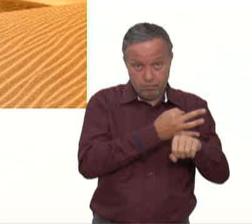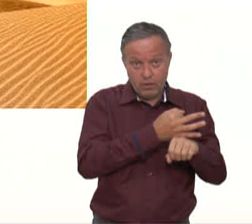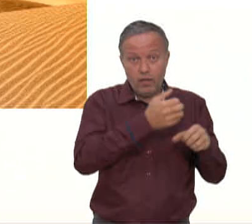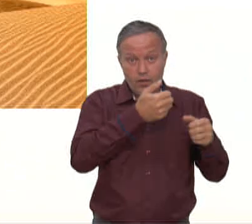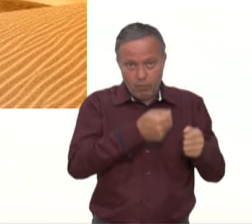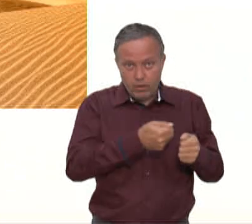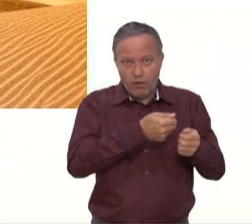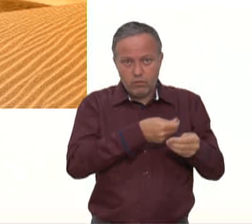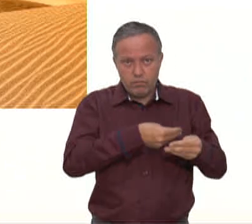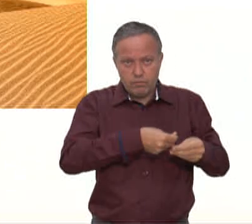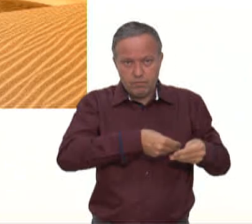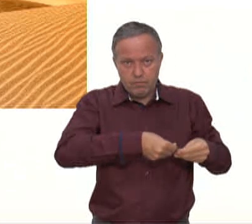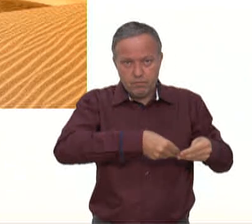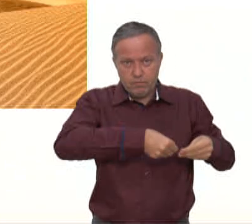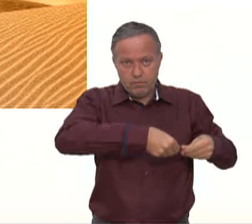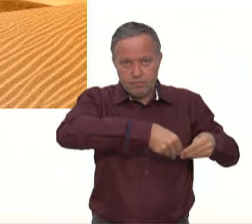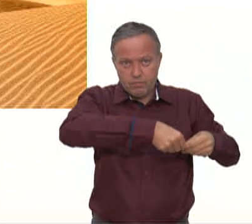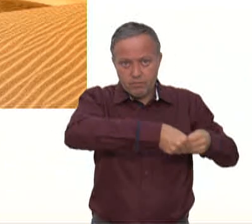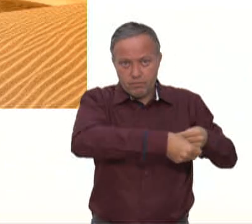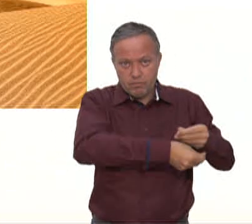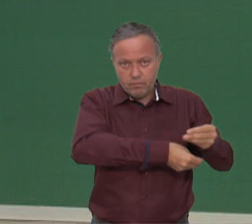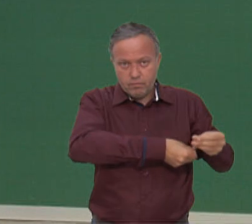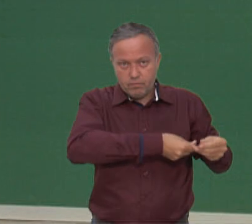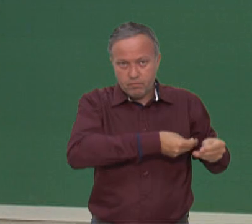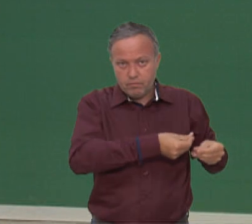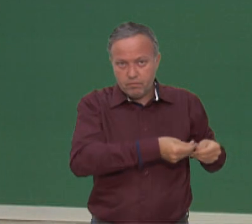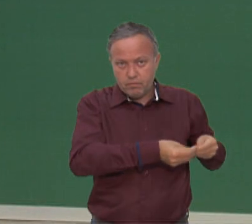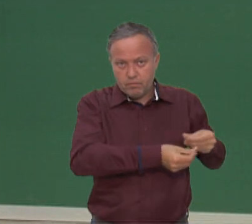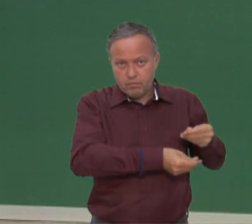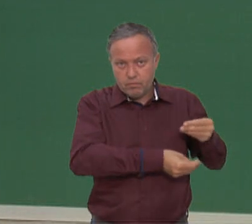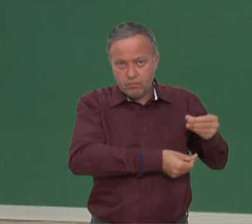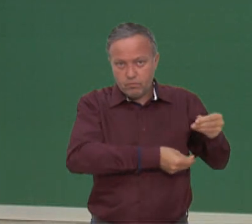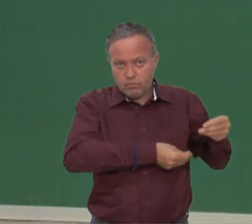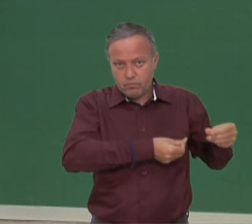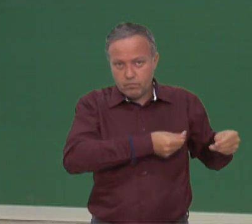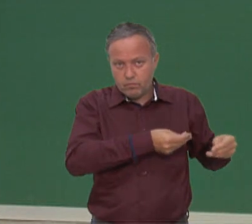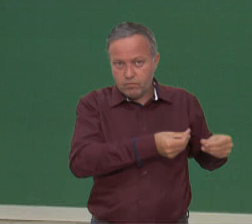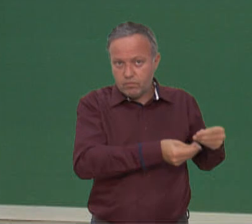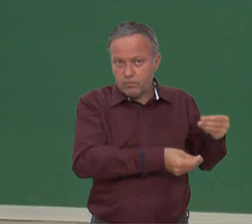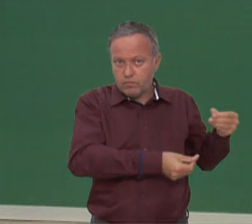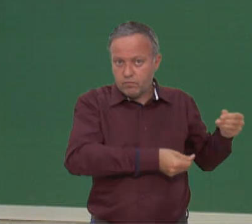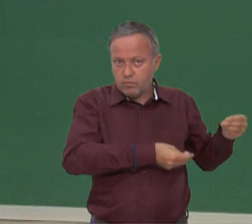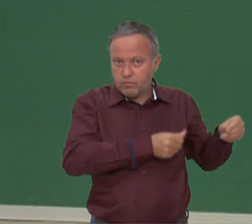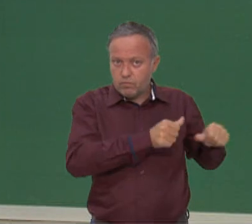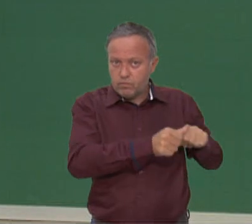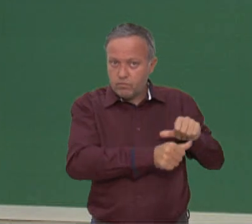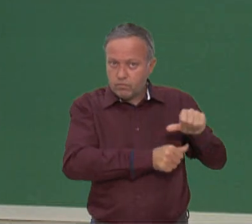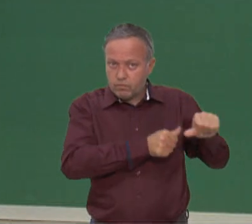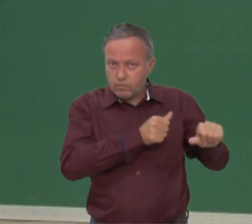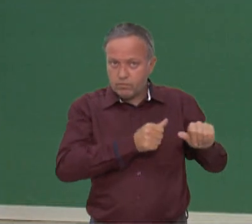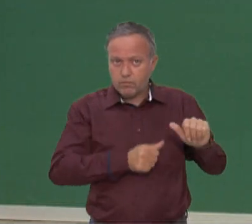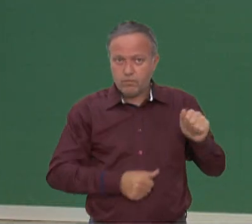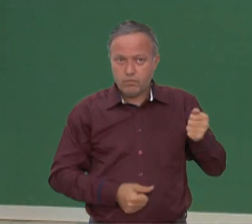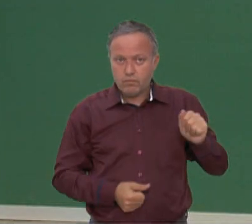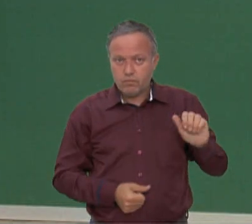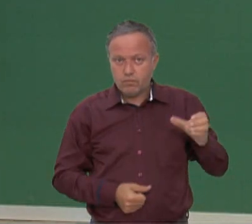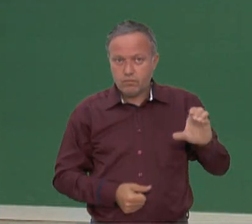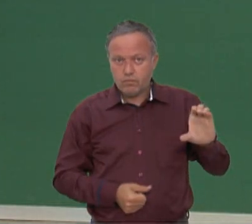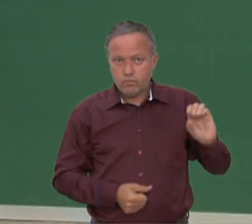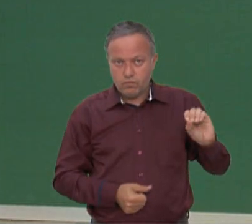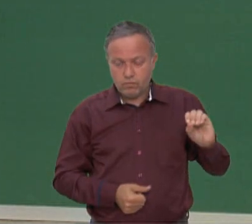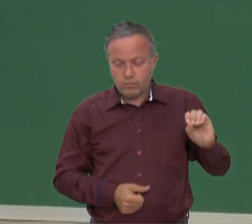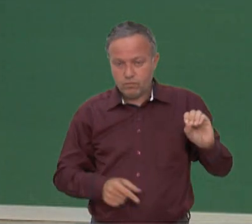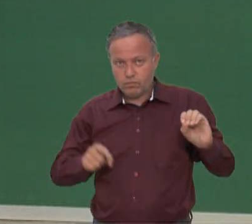derreter ele ou fazer o processo que a gente chama de fusão e pode converter ele em aço, posteriormente misturado com outros minérios. A